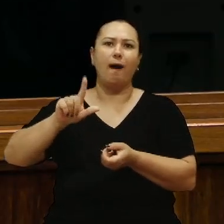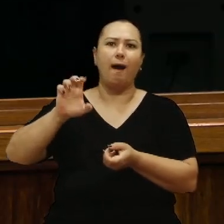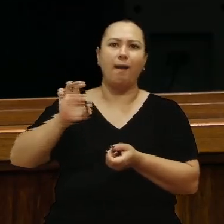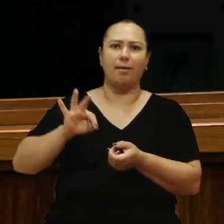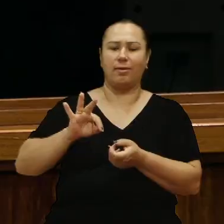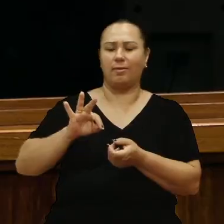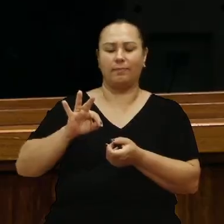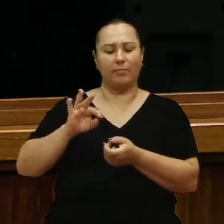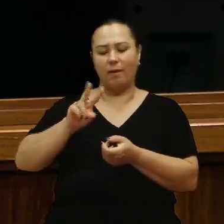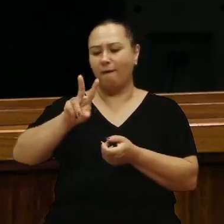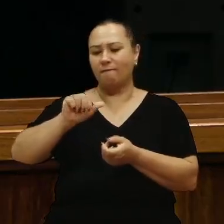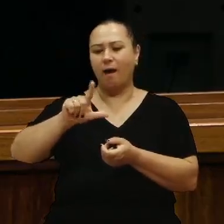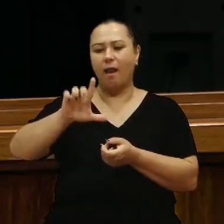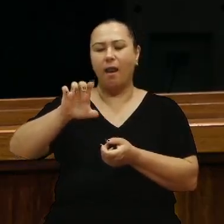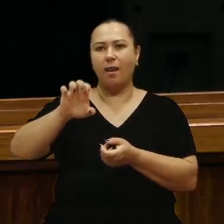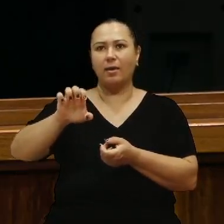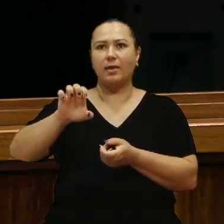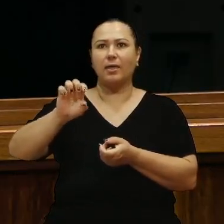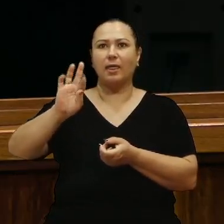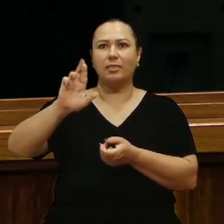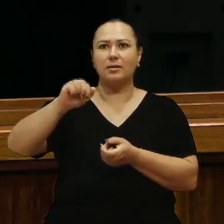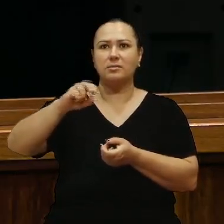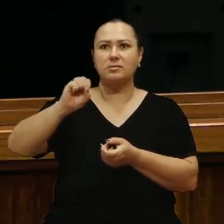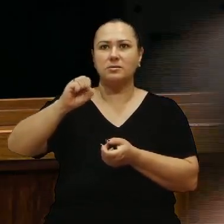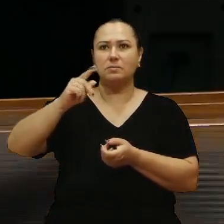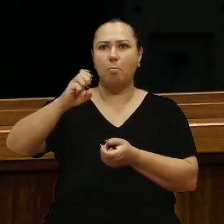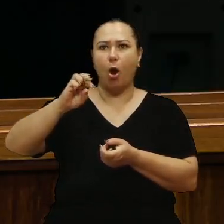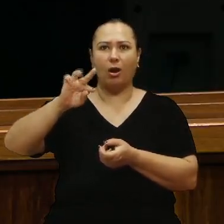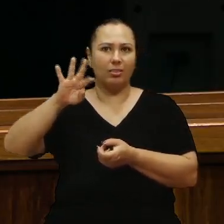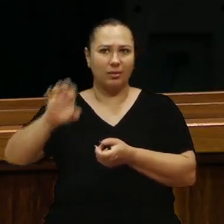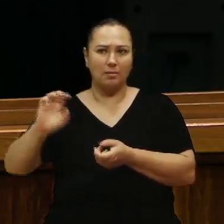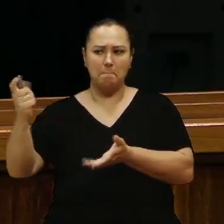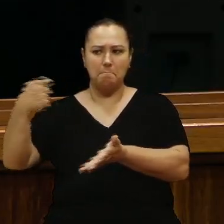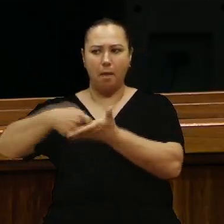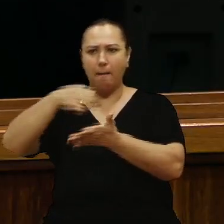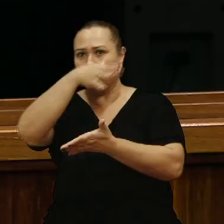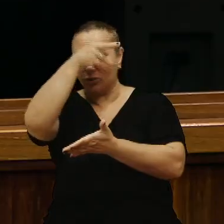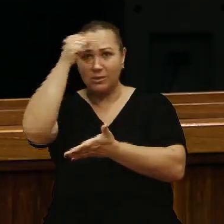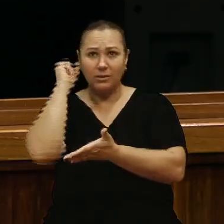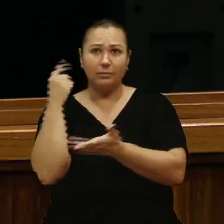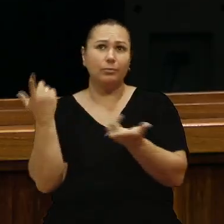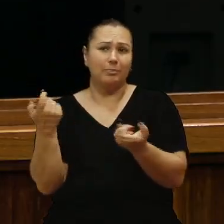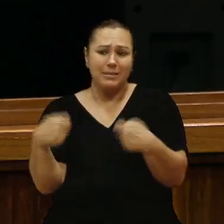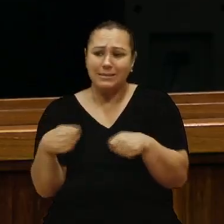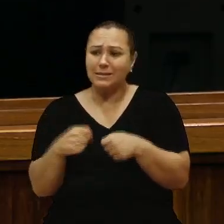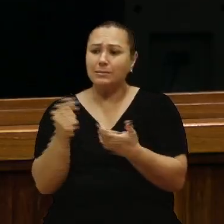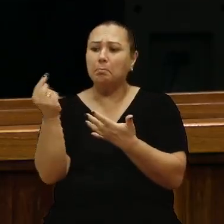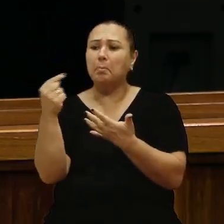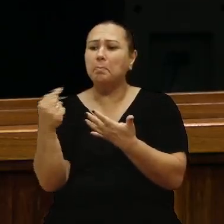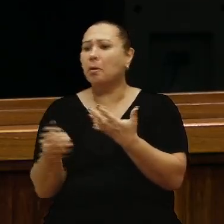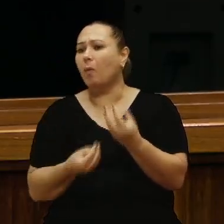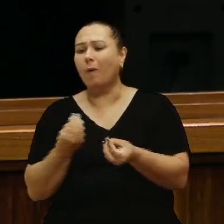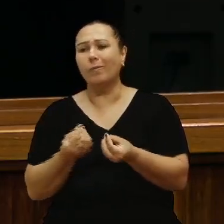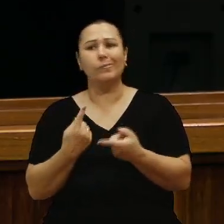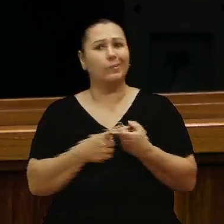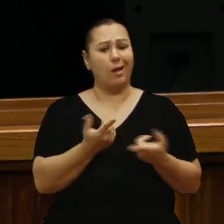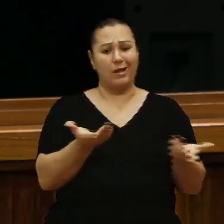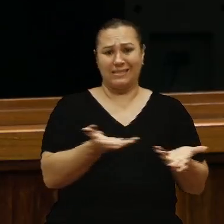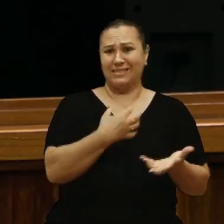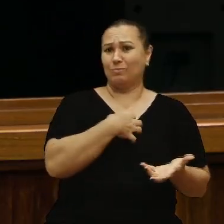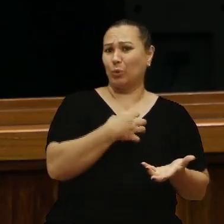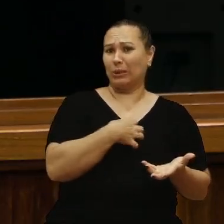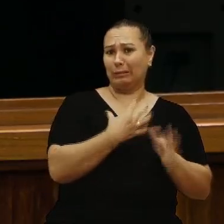municípios pagam. Enfim, tem que ter alternativa, porque isso aqui é um modelo falido. A gente nunca vai conseguir. E